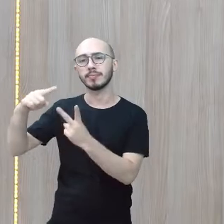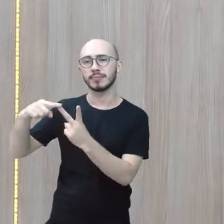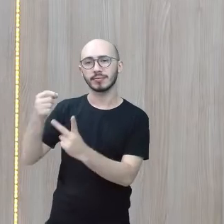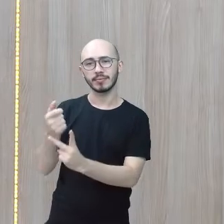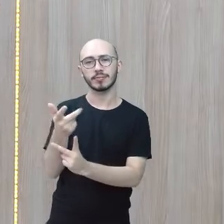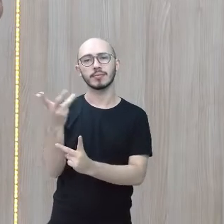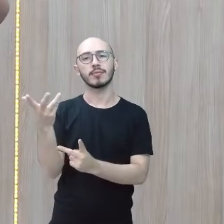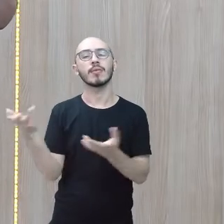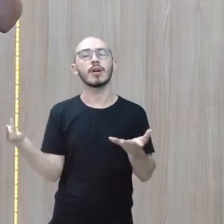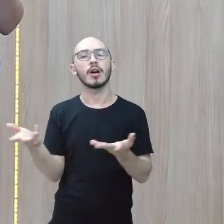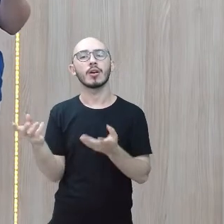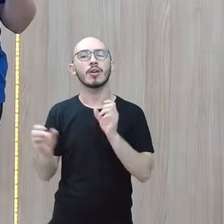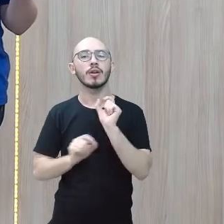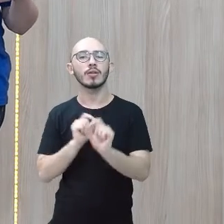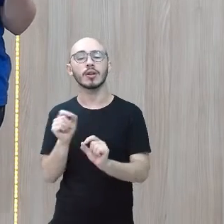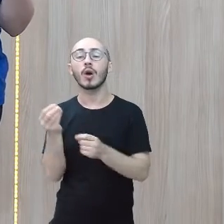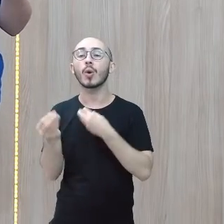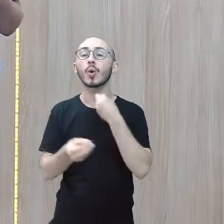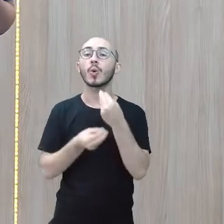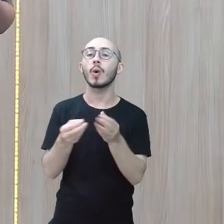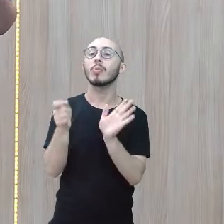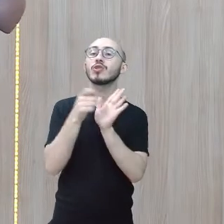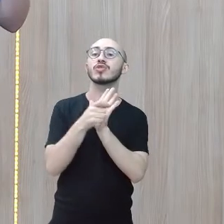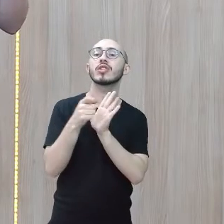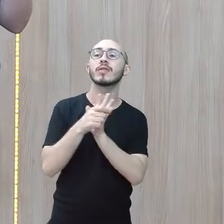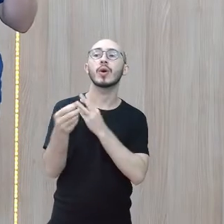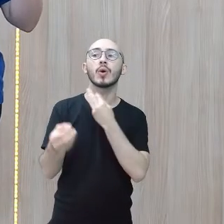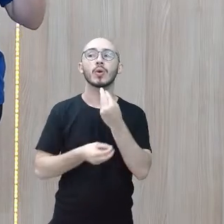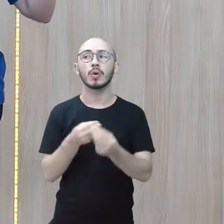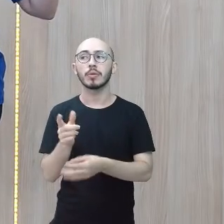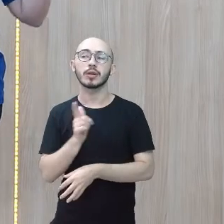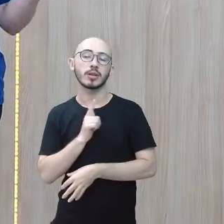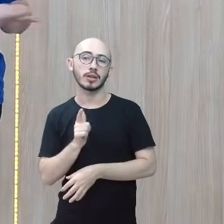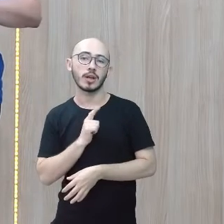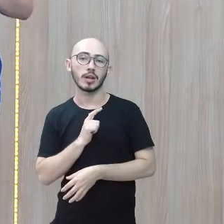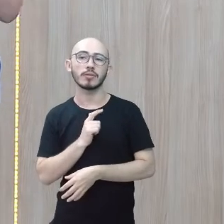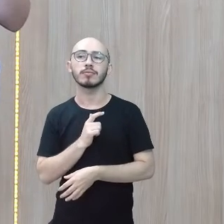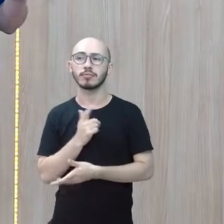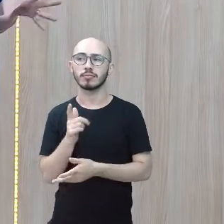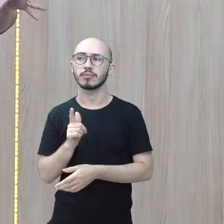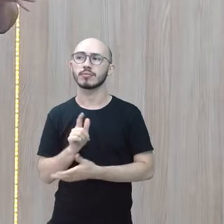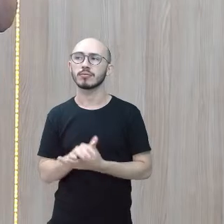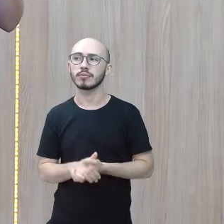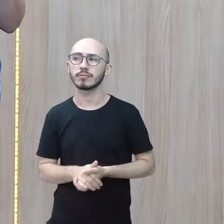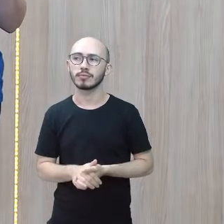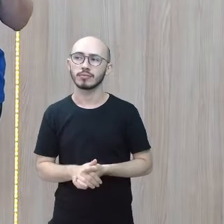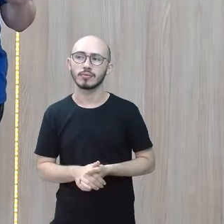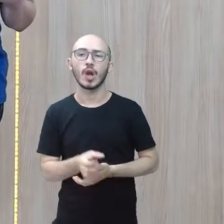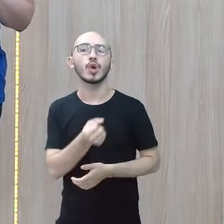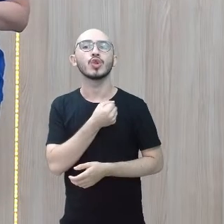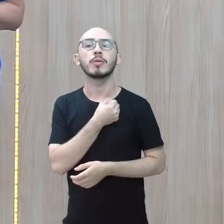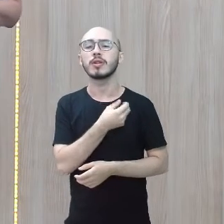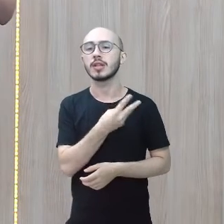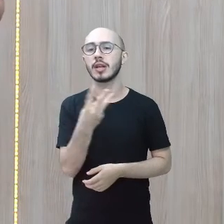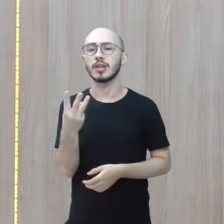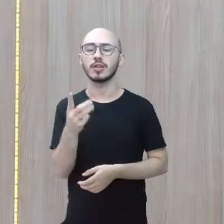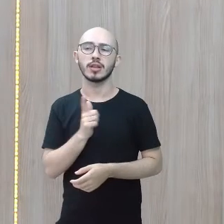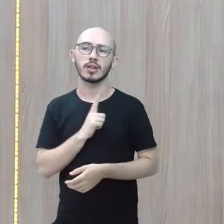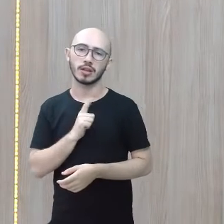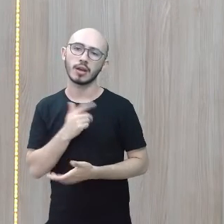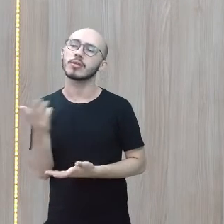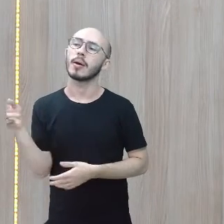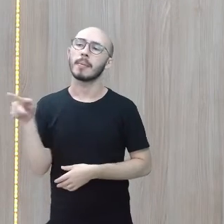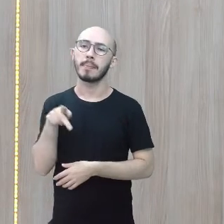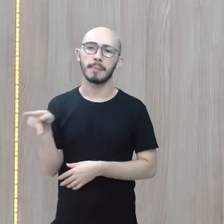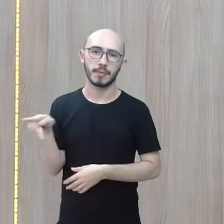gente formaliza de que maneira você vai escrever a relação entre os três valores que apareceram aí. Inicialmente, como o Pedro